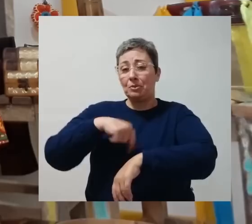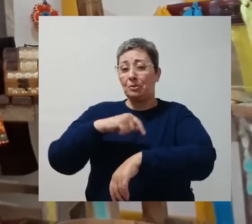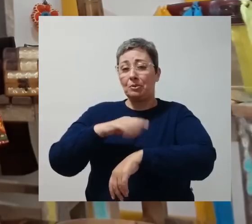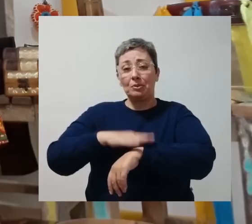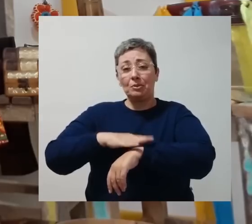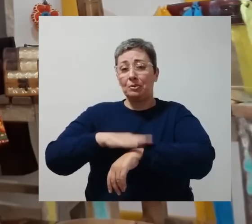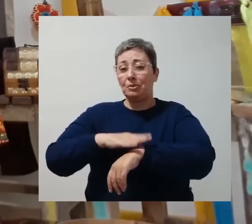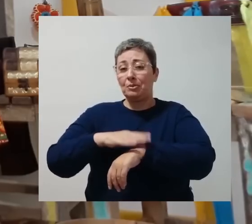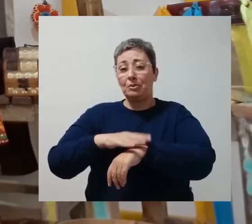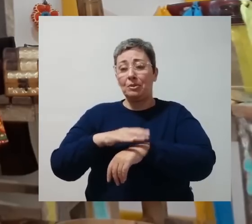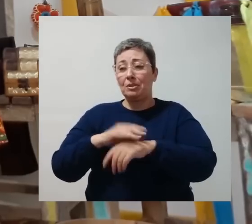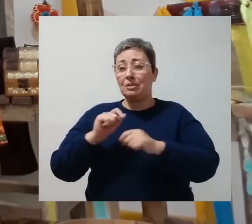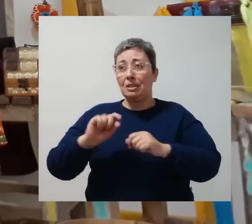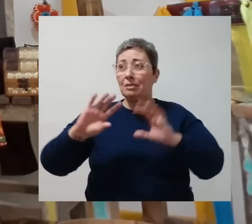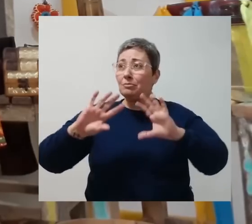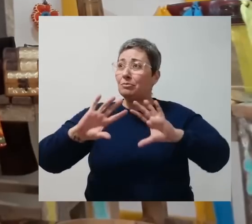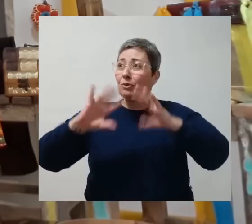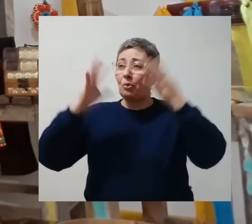ter tempo